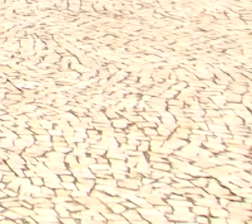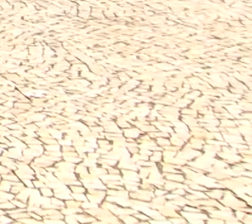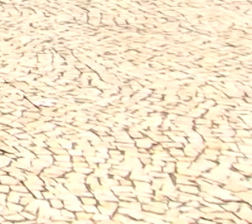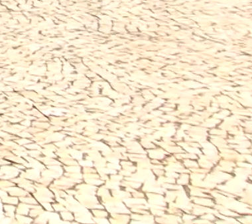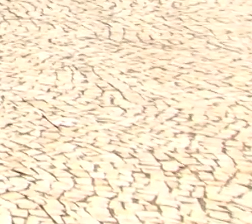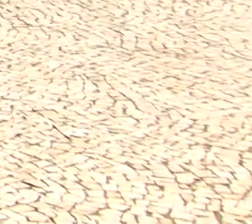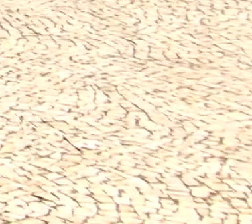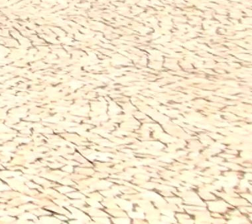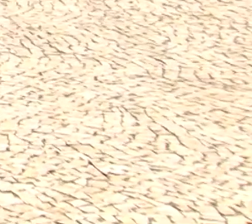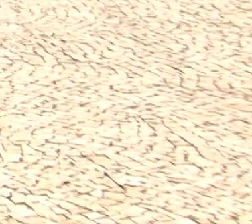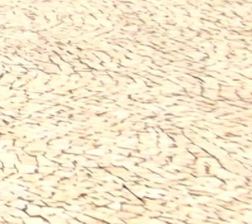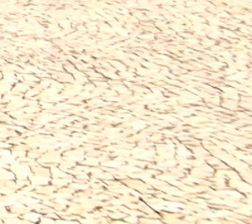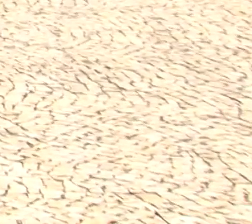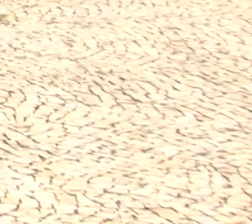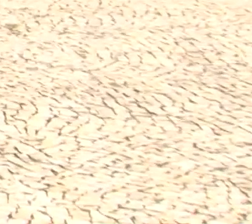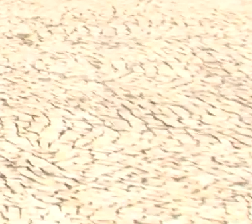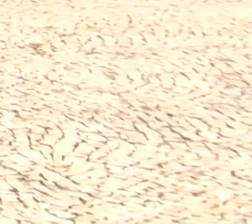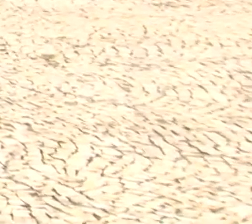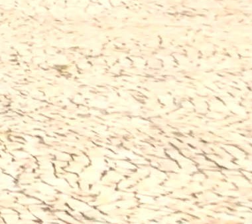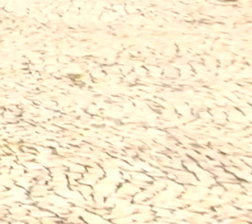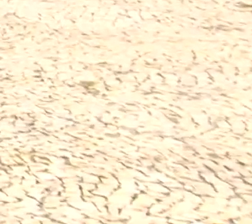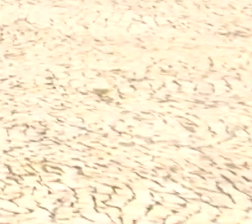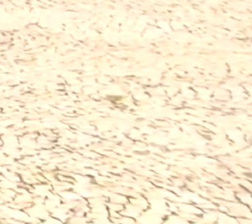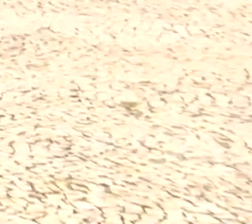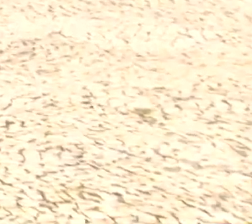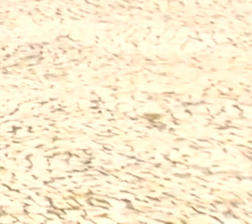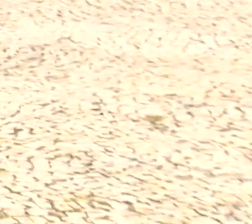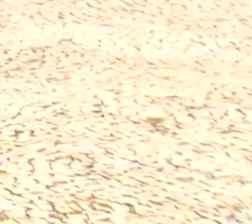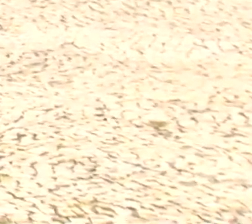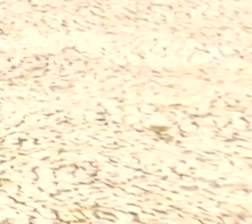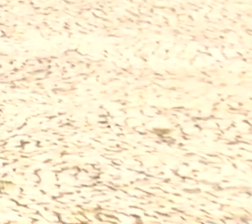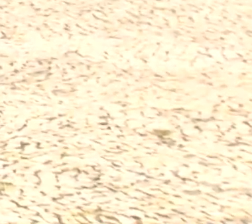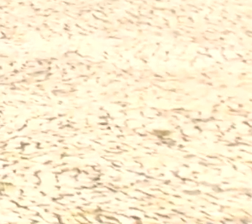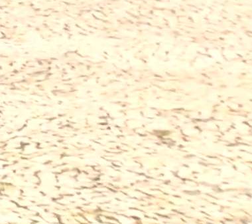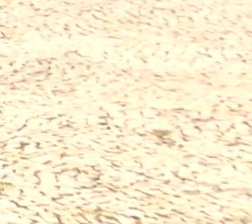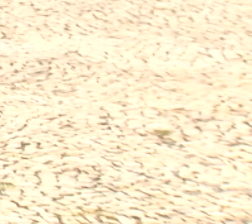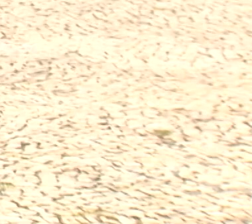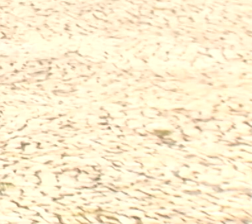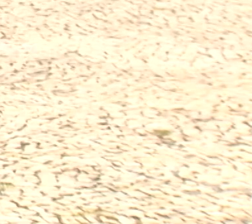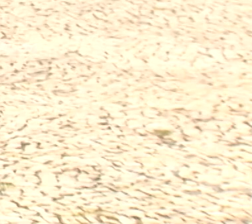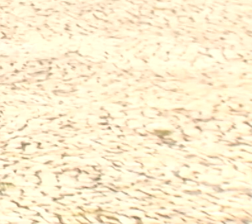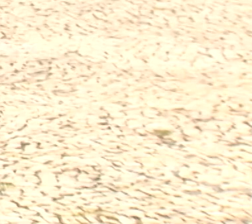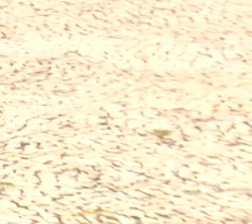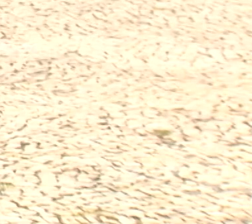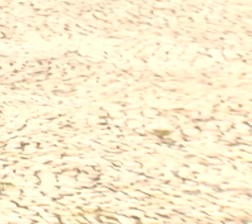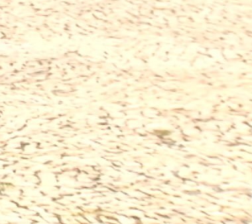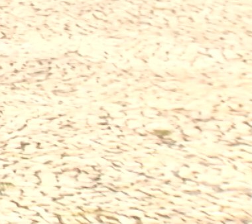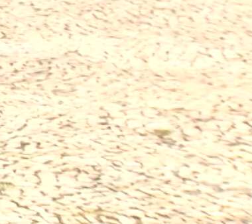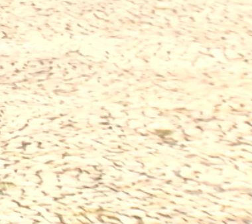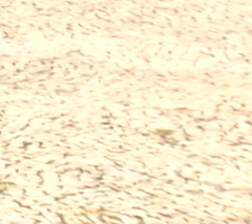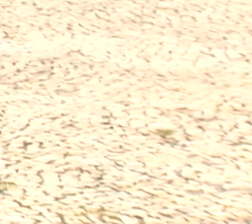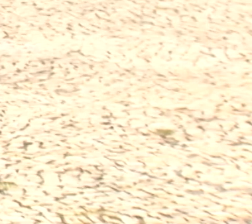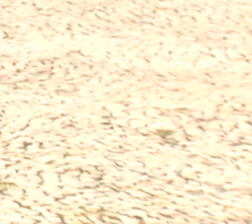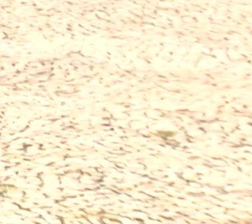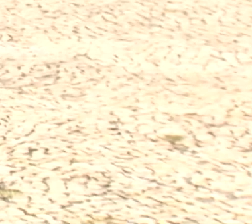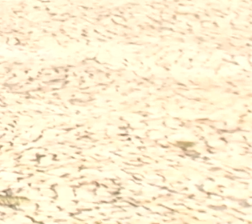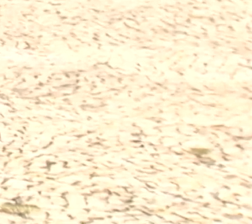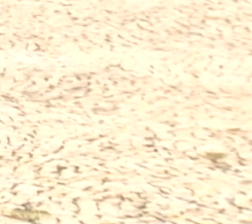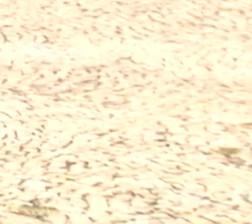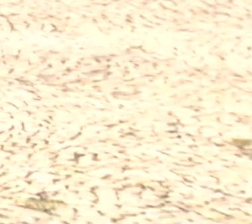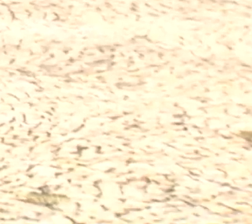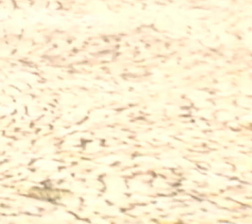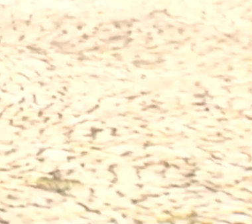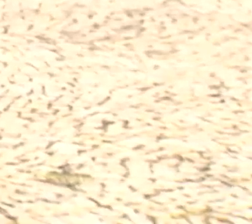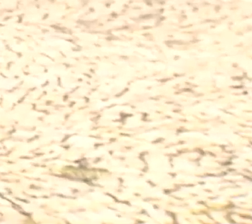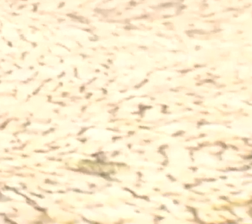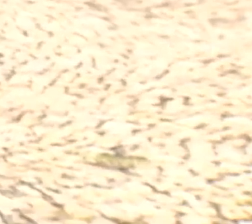Estúdio Câmara. Rúbia, só de falar a palavra nostalgia já me dá uma saudade, eu não sei nem de quê. E eu já até coloquei o meu vestidinho aqui que